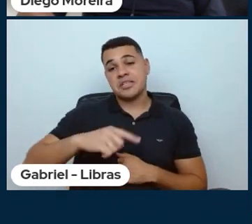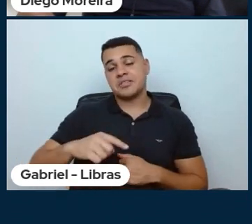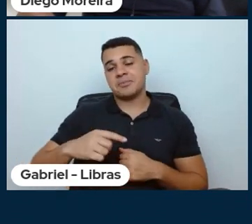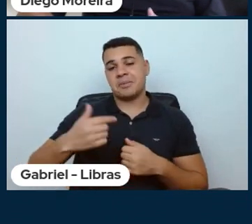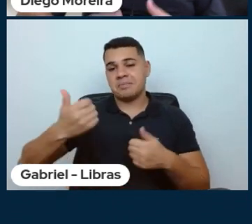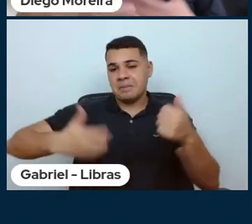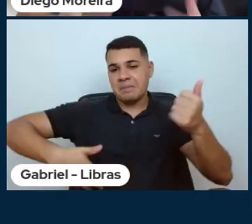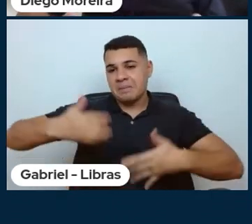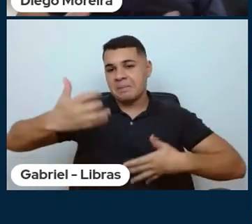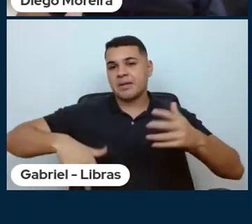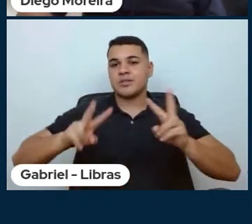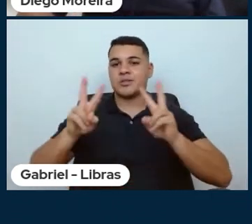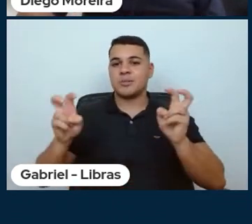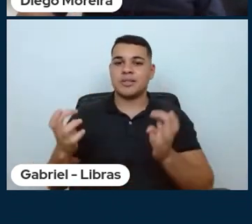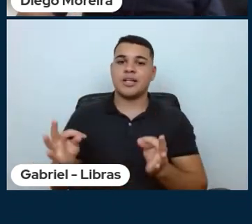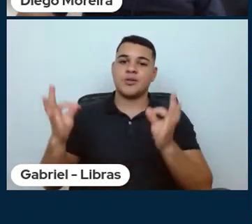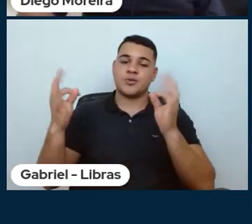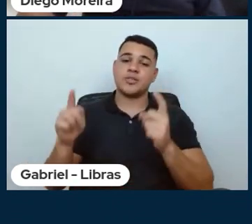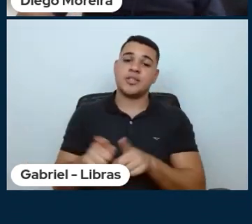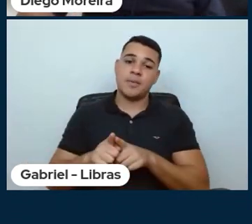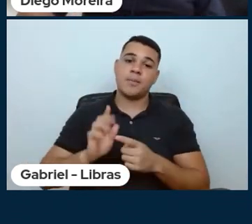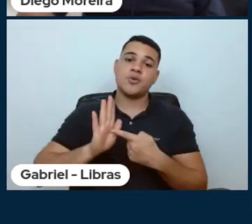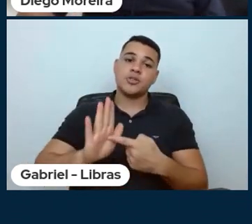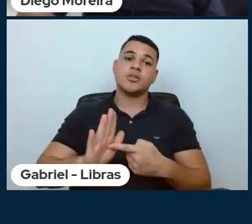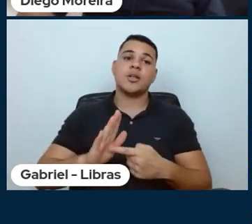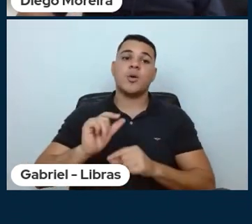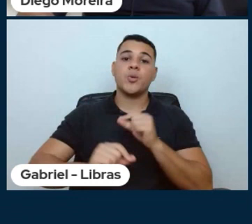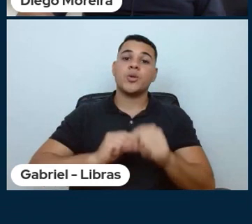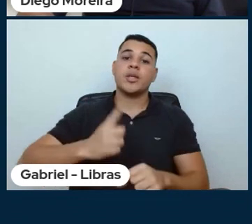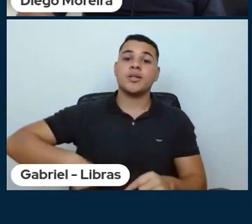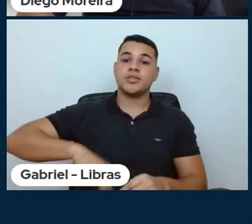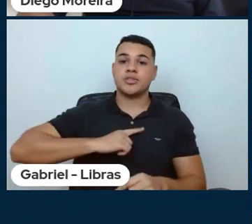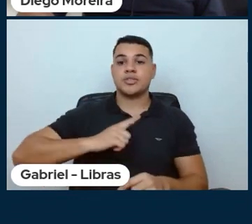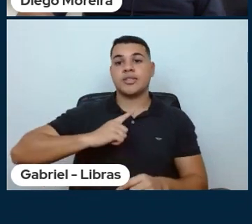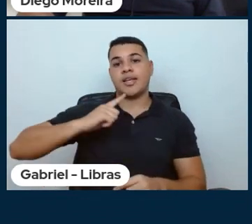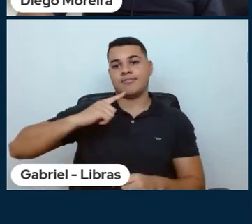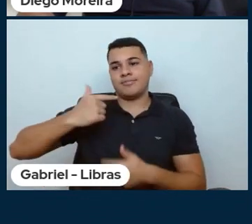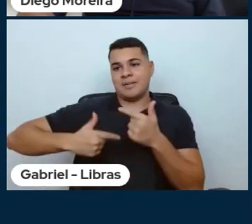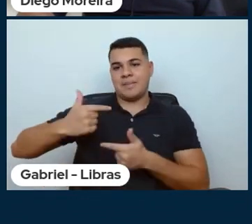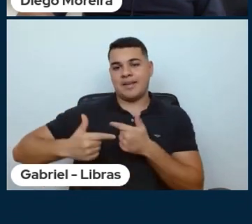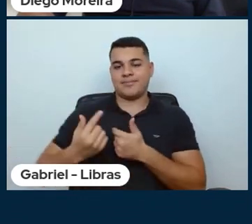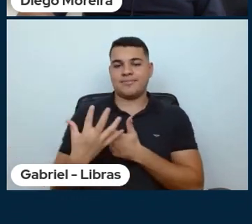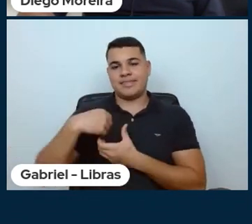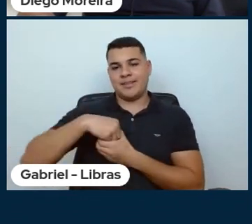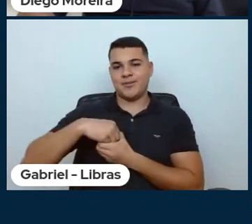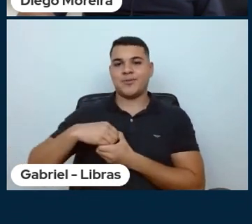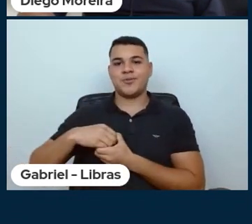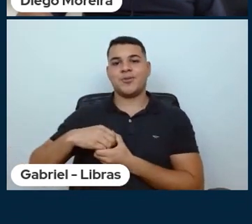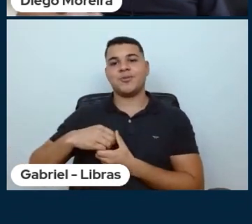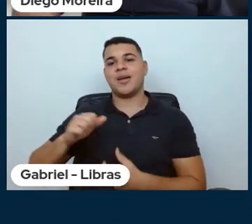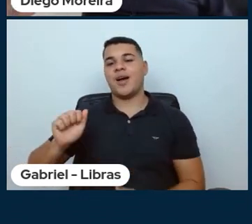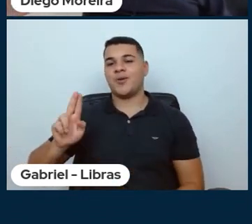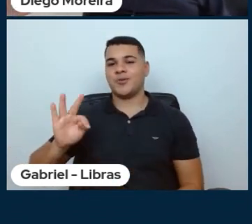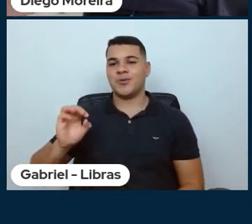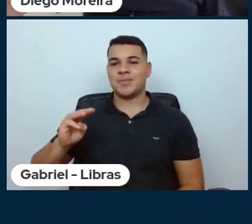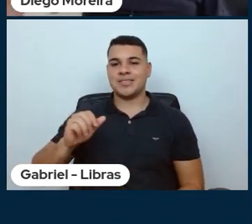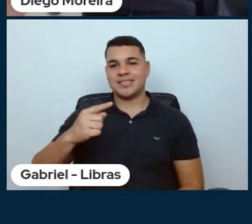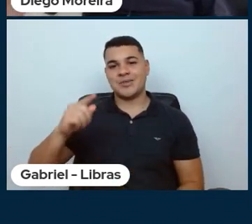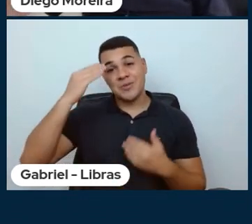e um pouco que a gente vem trabalhando com automações. Muito obrigado e até mais.